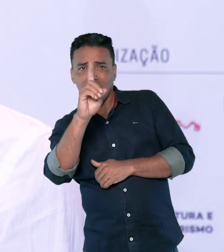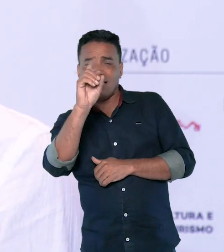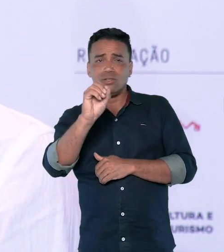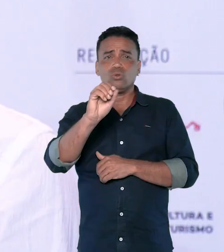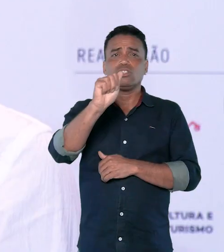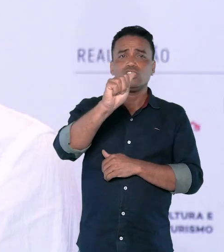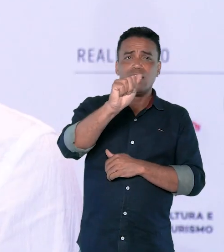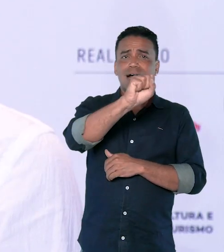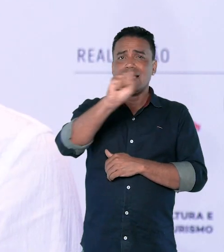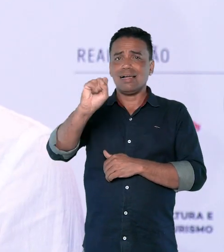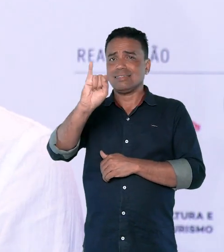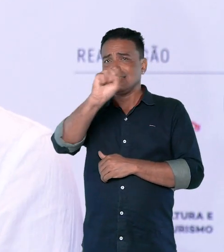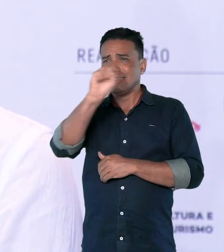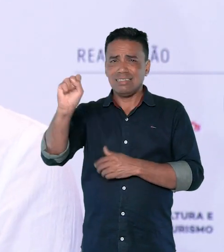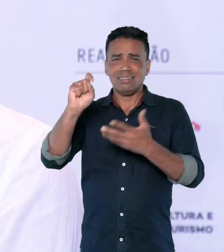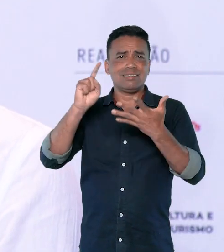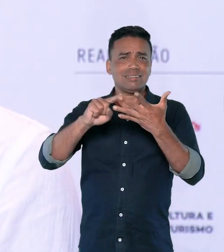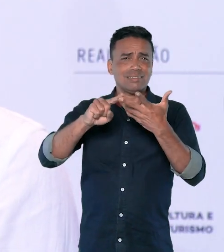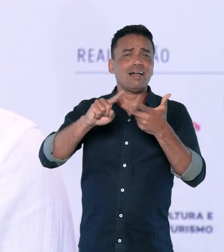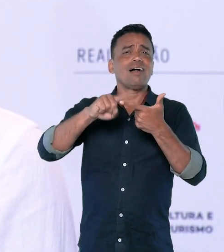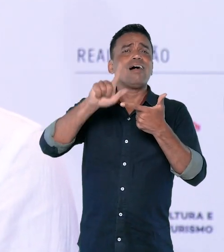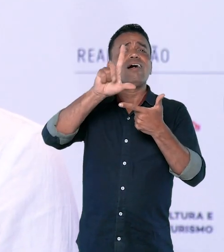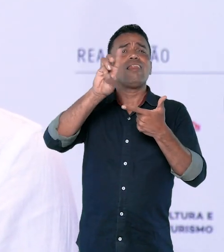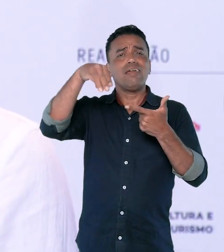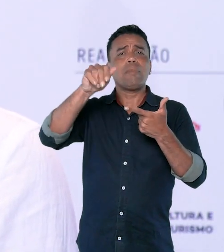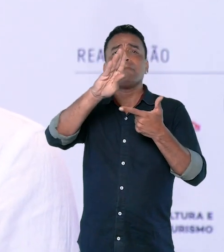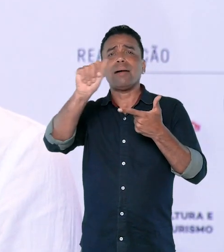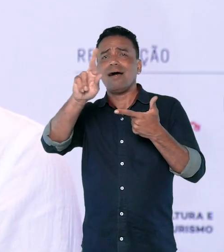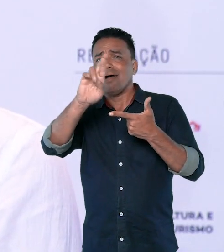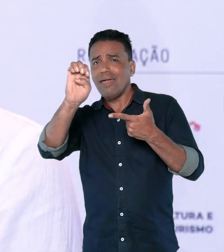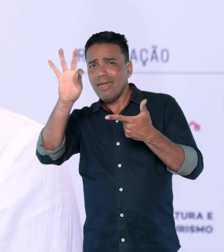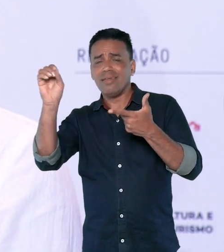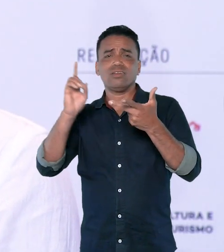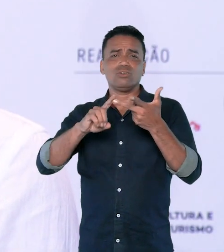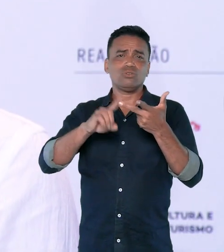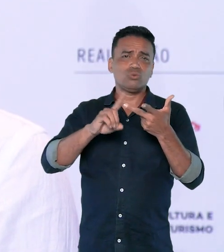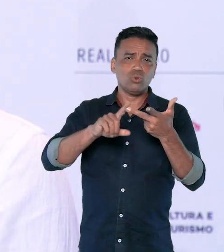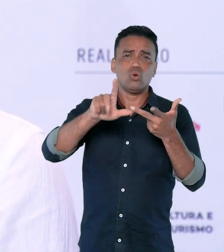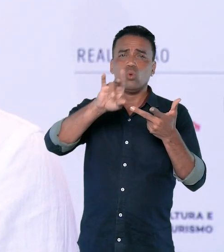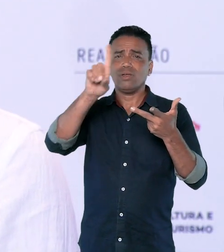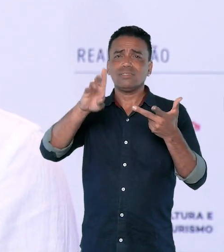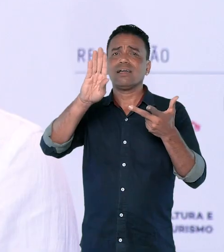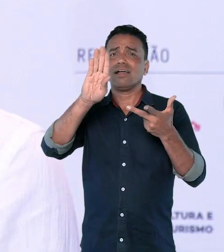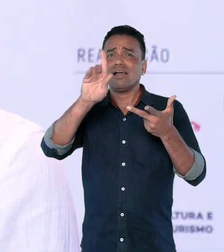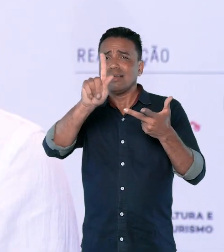Lima Barreto, Luiz Gama, Carolina, enfim, Conceição, né, até chegar nos dias de hoje,